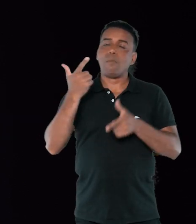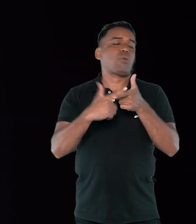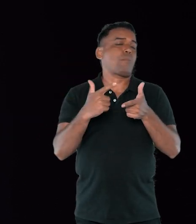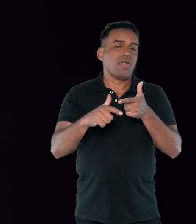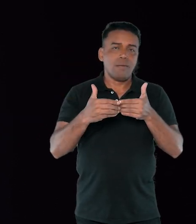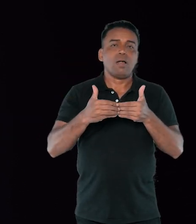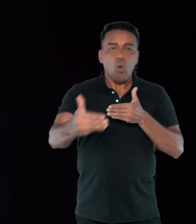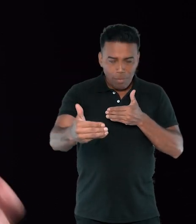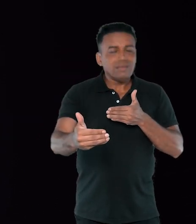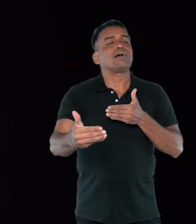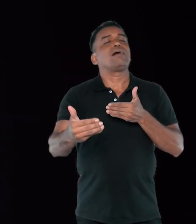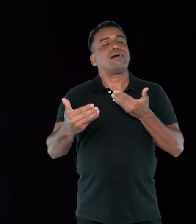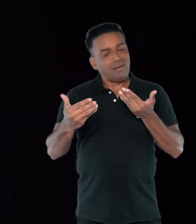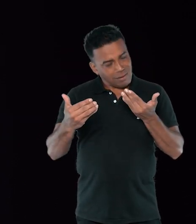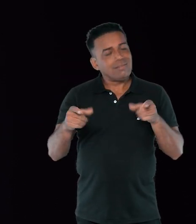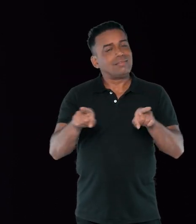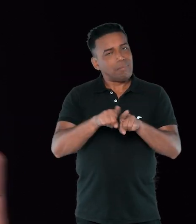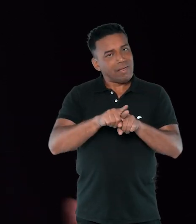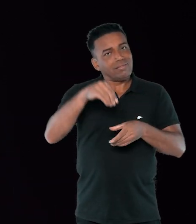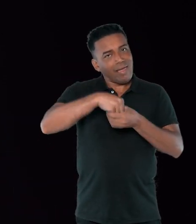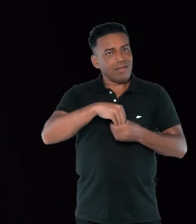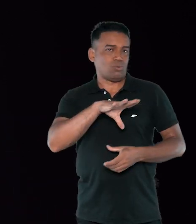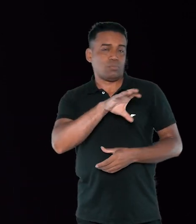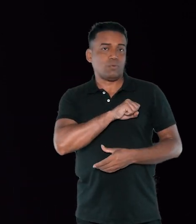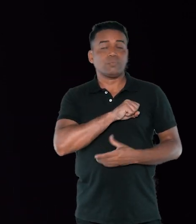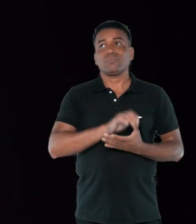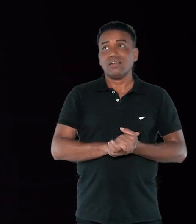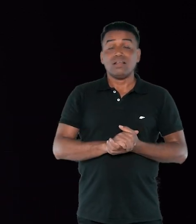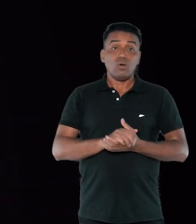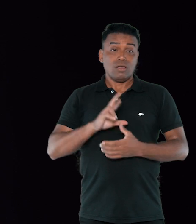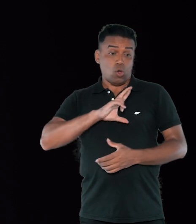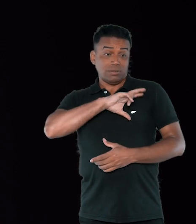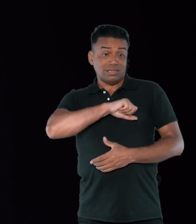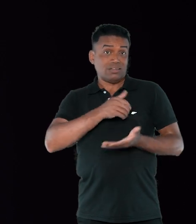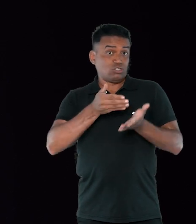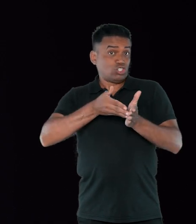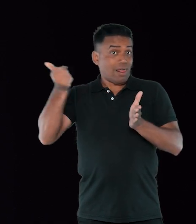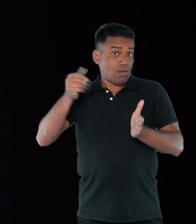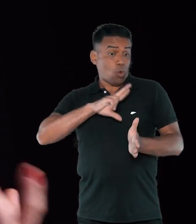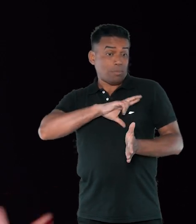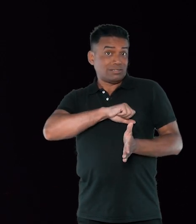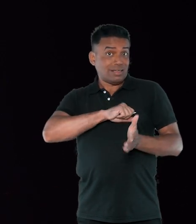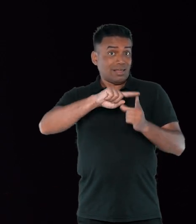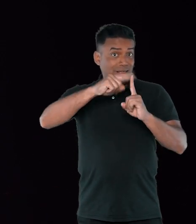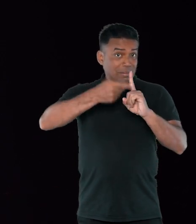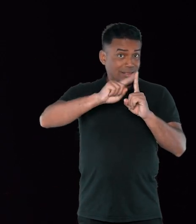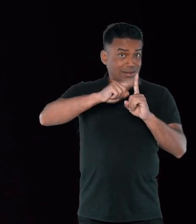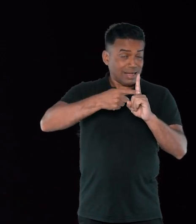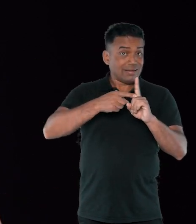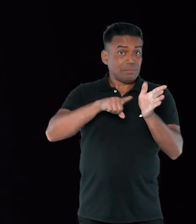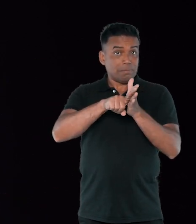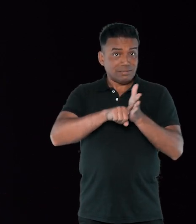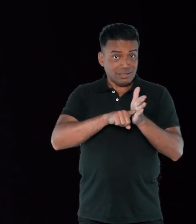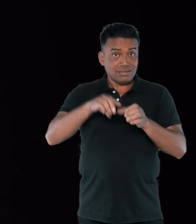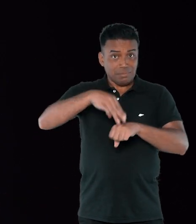né? Então, acho que assim como eu desromantizei a maternidade na minha pesquisa de mestrado, eu vi que assim, o amor, por